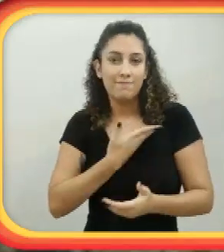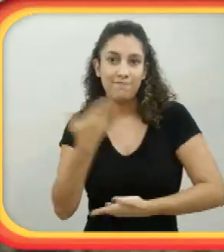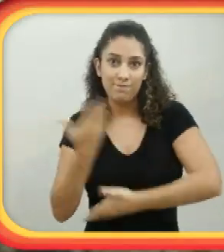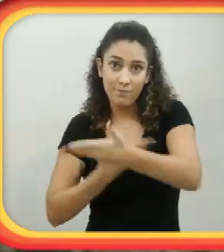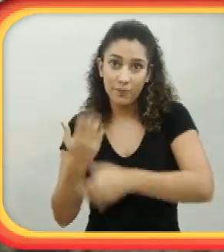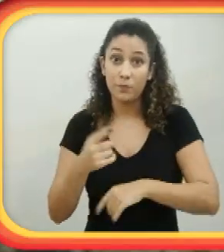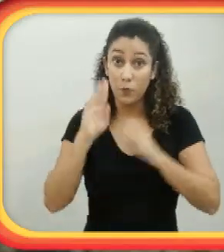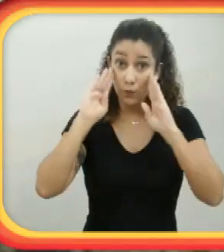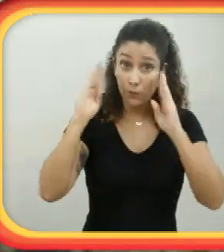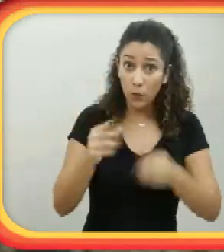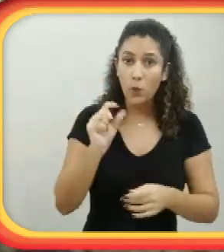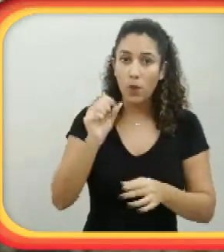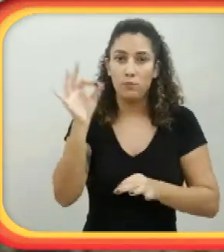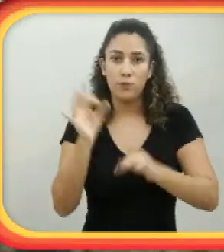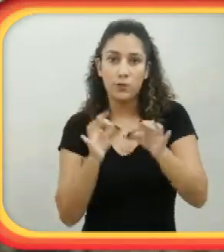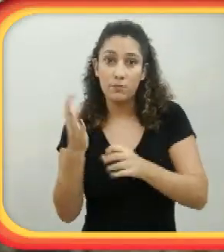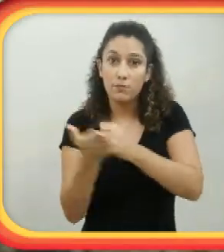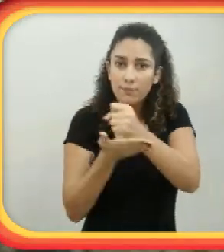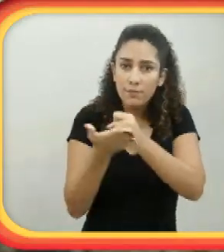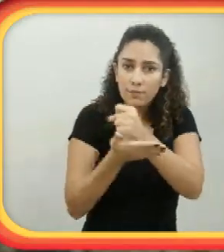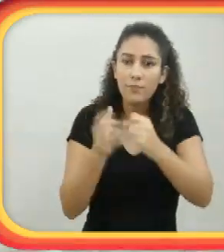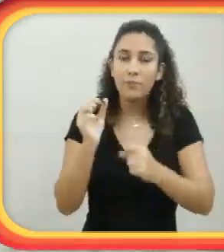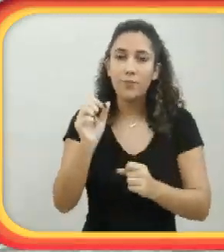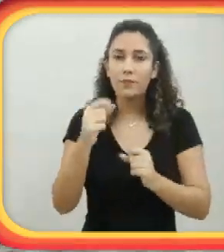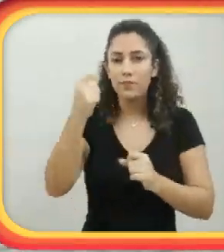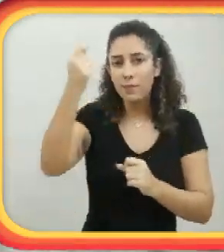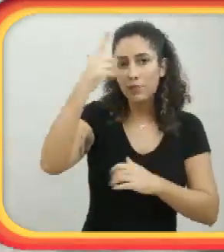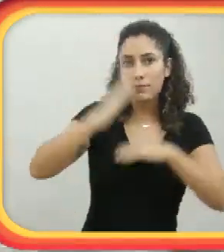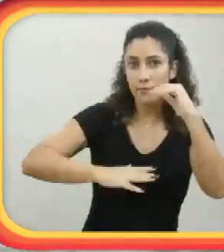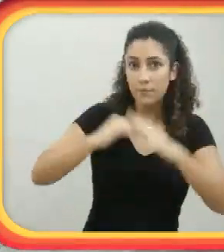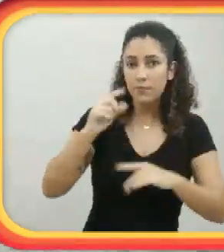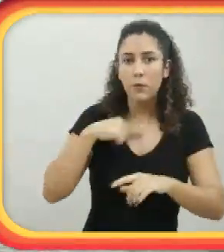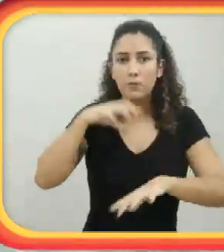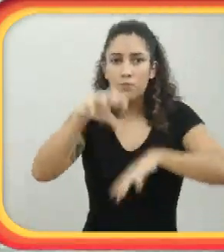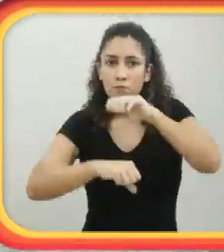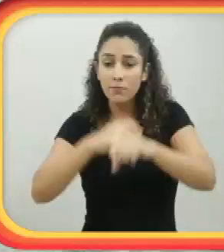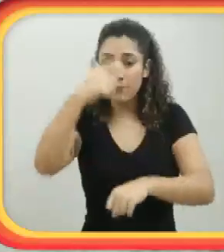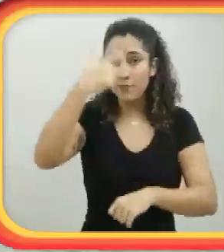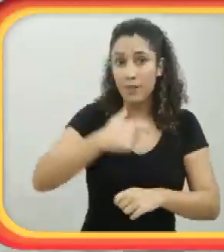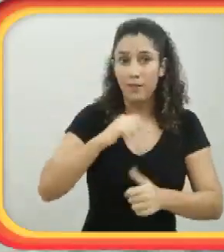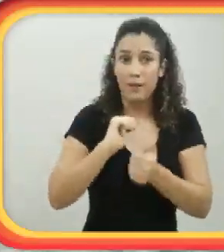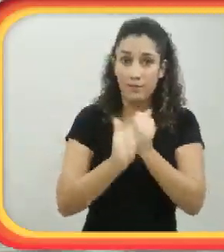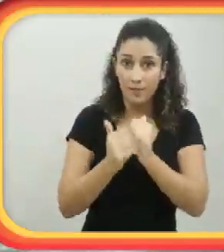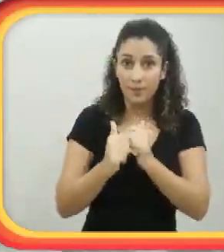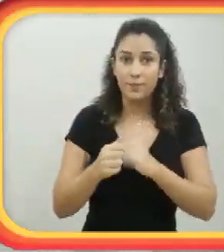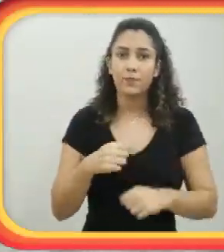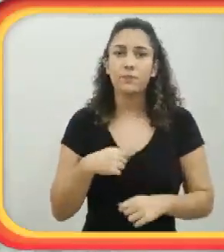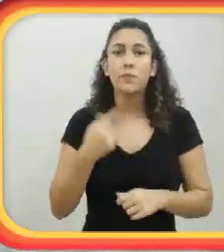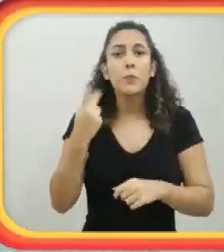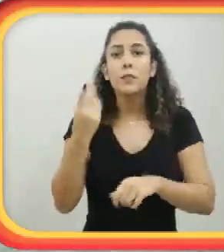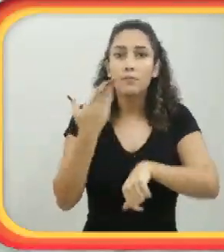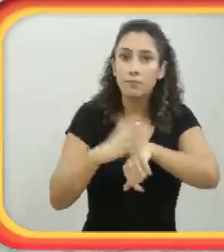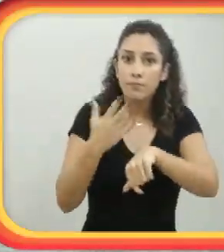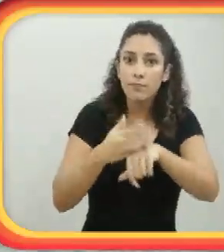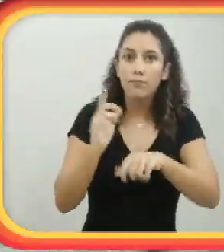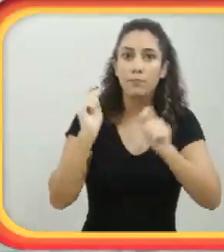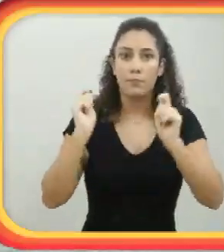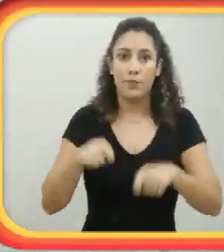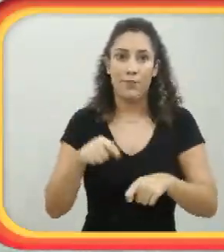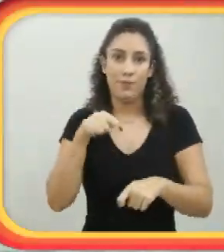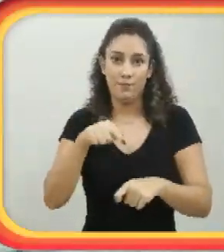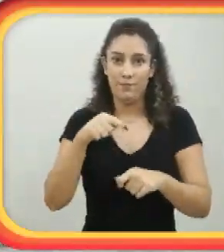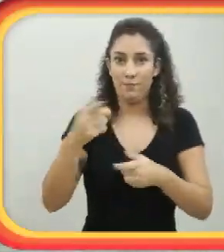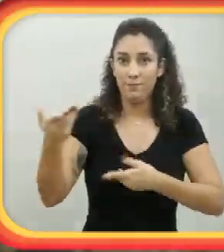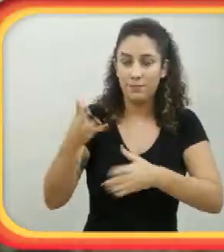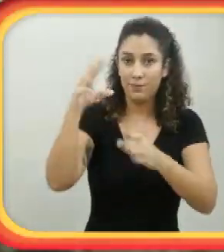é ser um projeto de base para a detecção de talentos e buscar que esses atletas se aprimorem na prática do esporte para